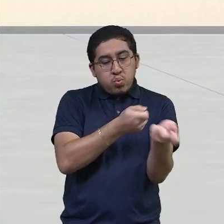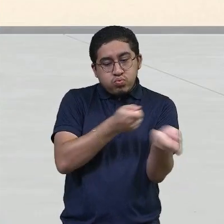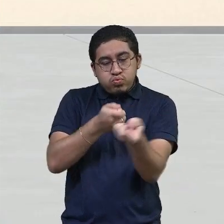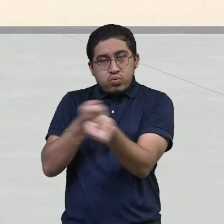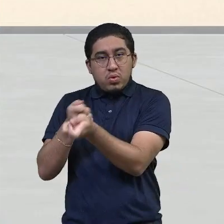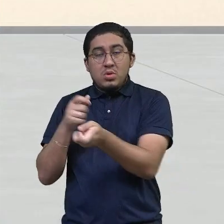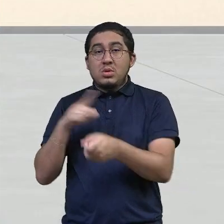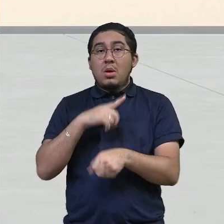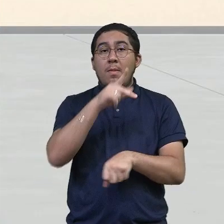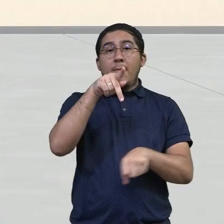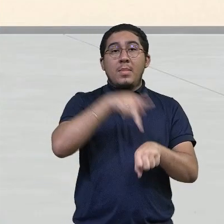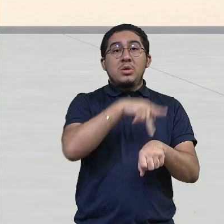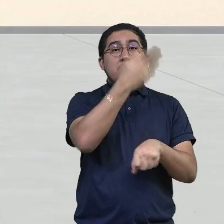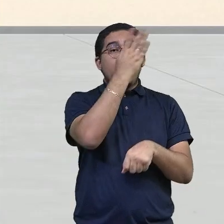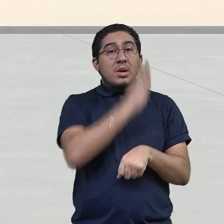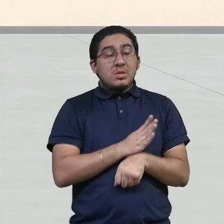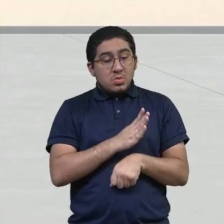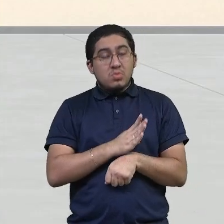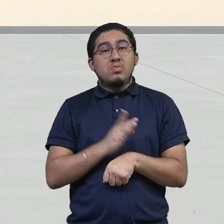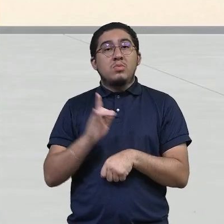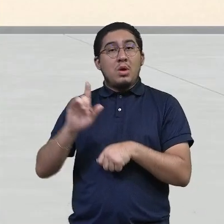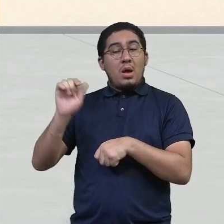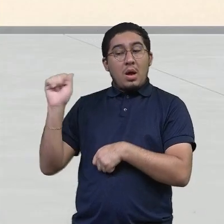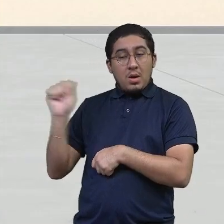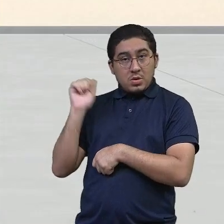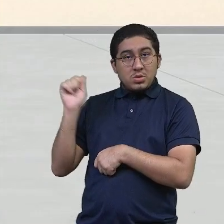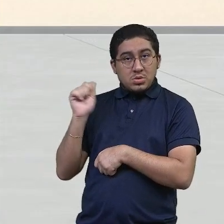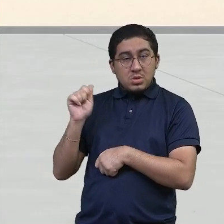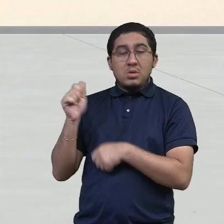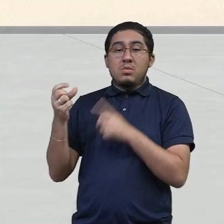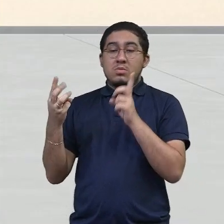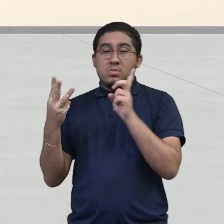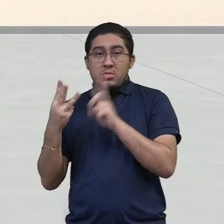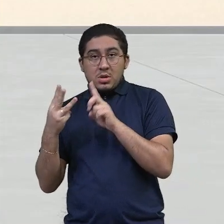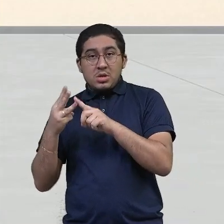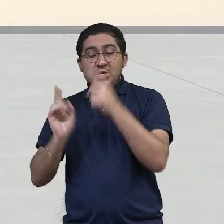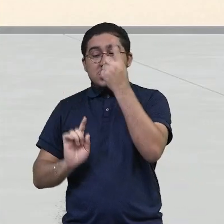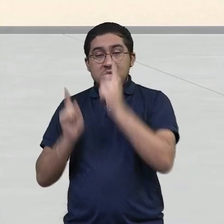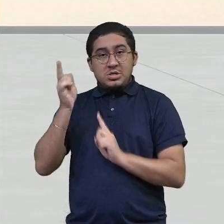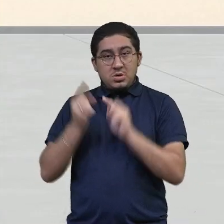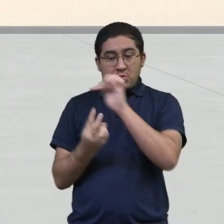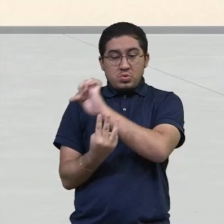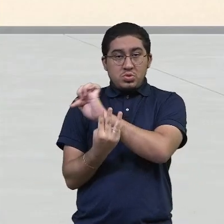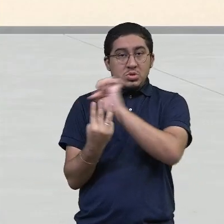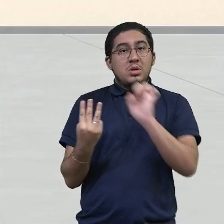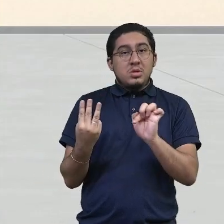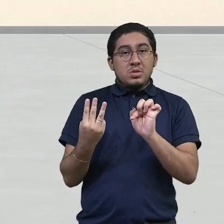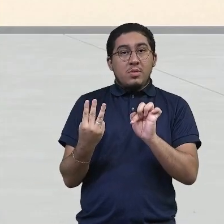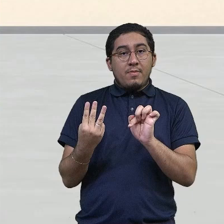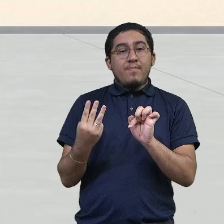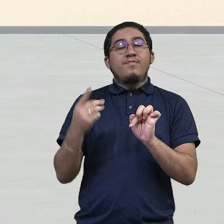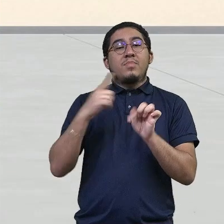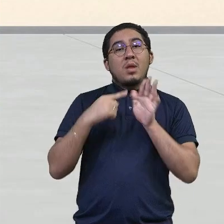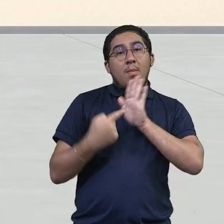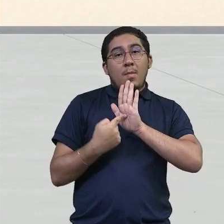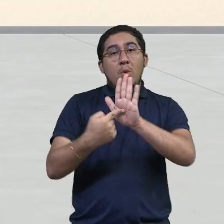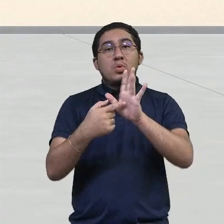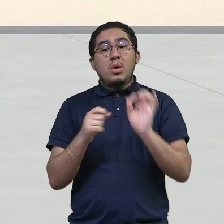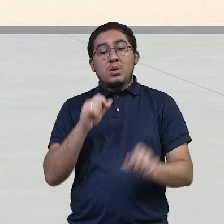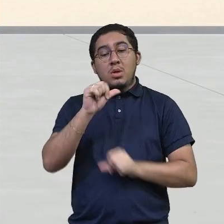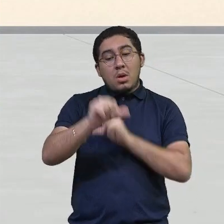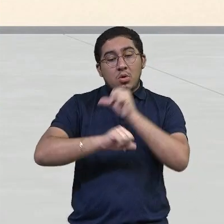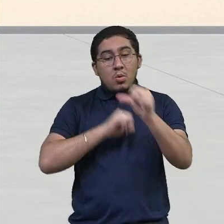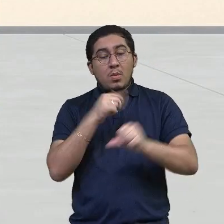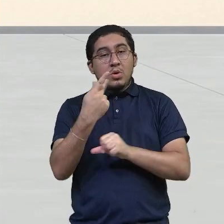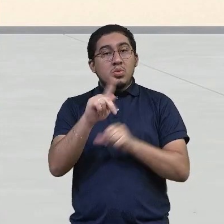Brasil, Argentina e Chile, sendo três casos emblemáticos que transformaram as suas